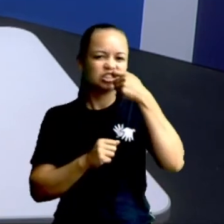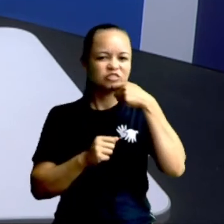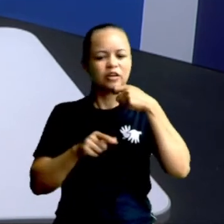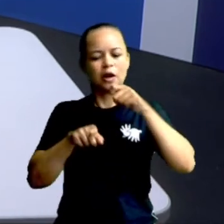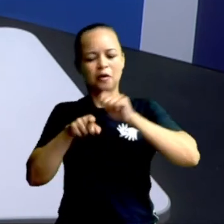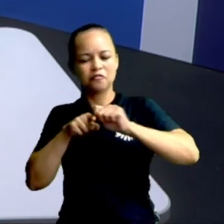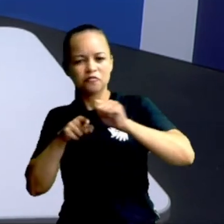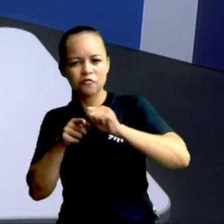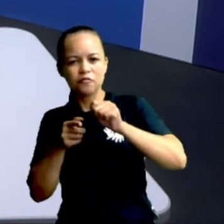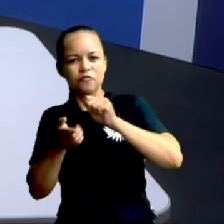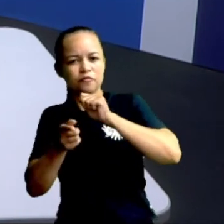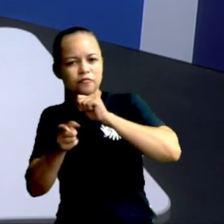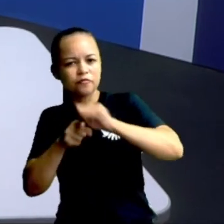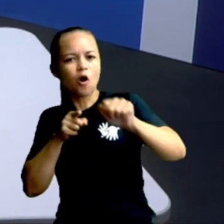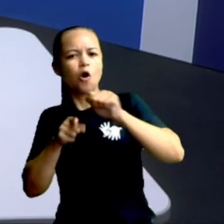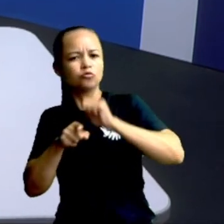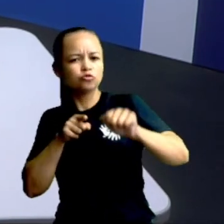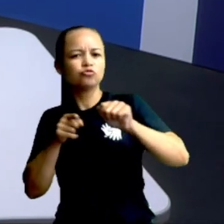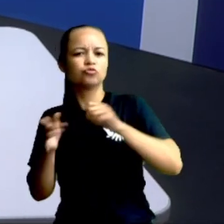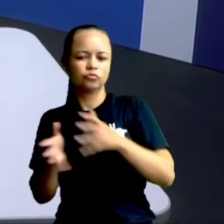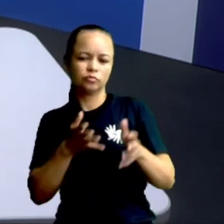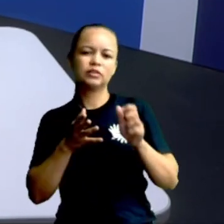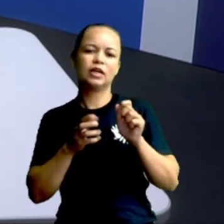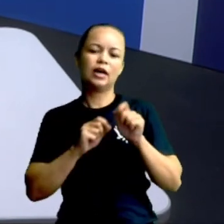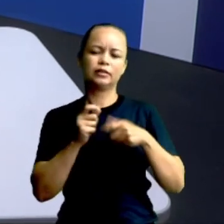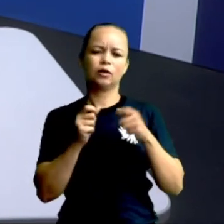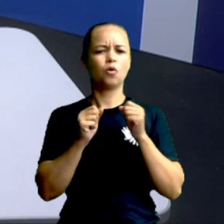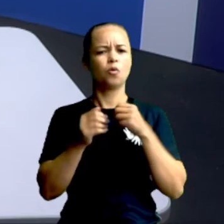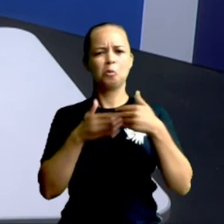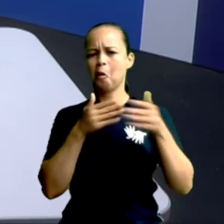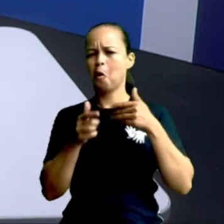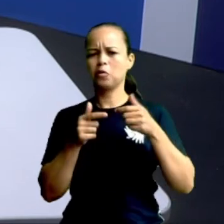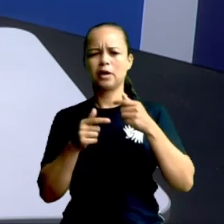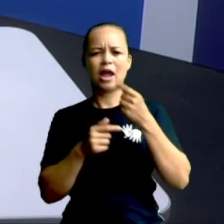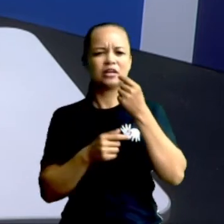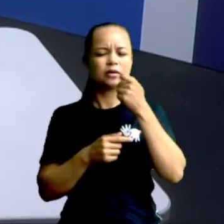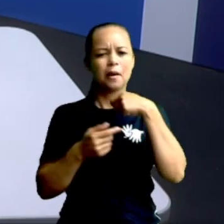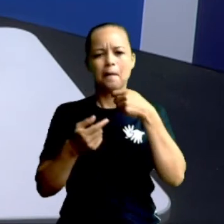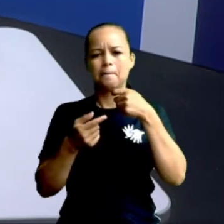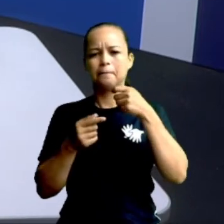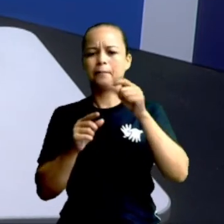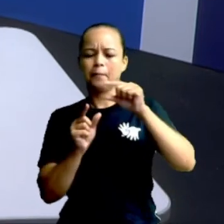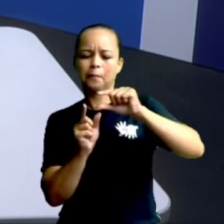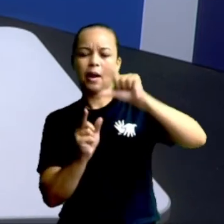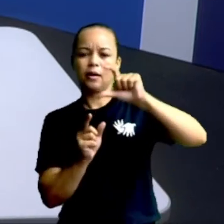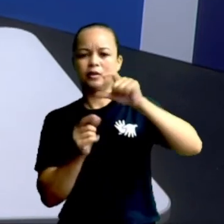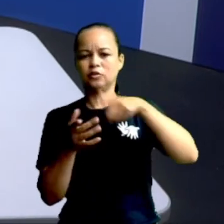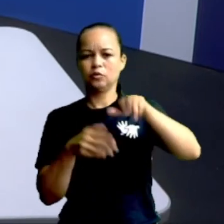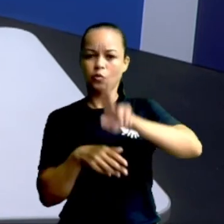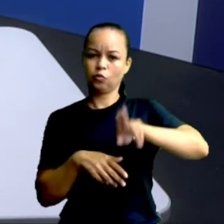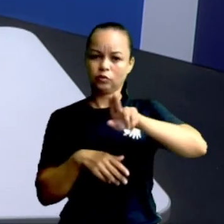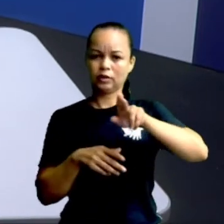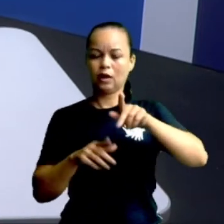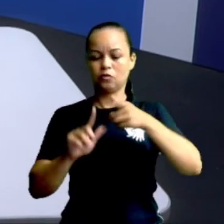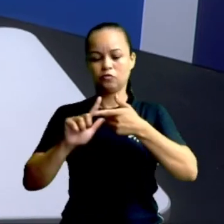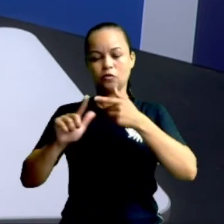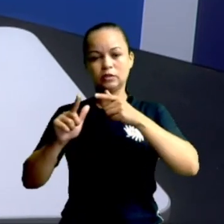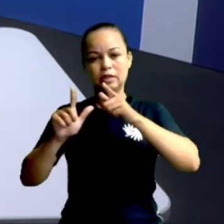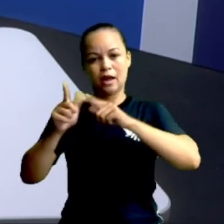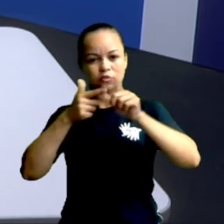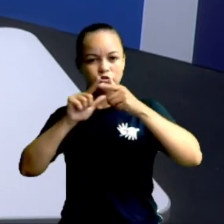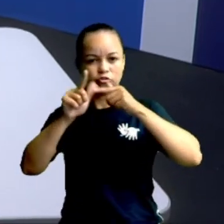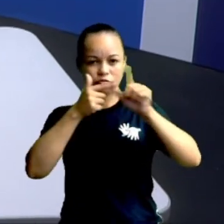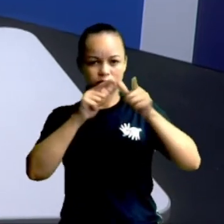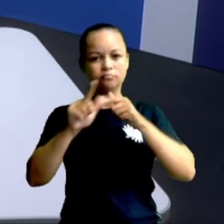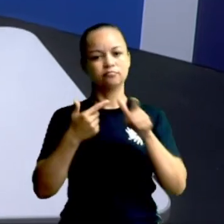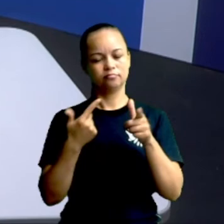você encontrar, qualquer tipo de palitinhos que você possa usar como se fosse a estrela da Rosa dos